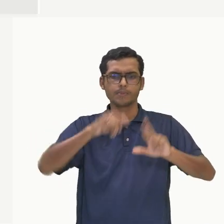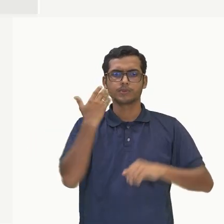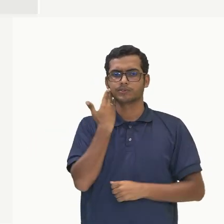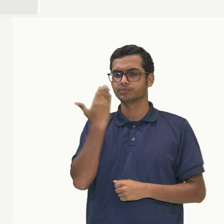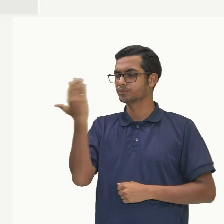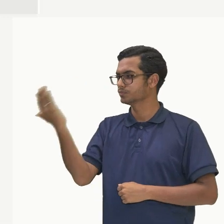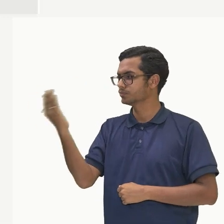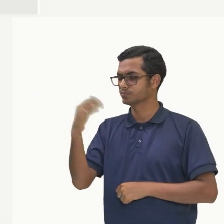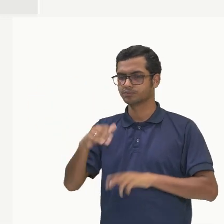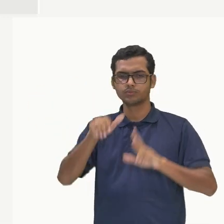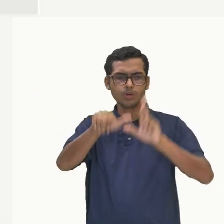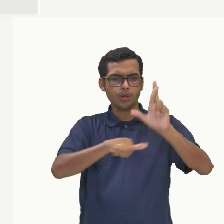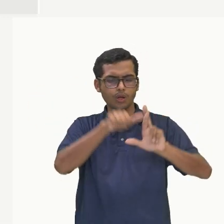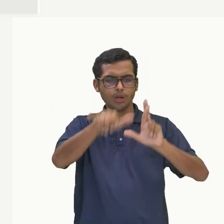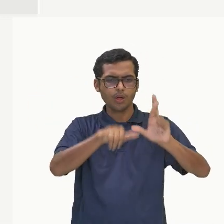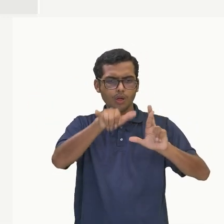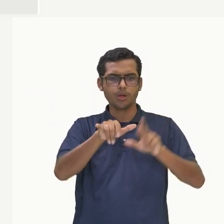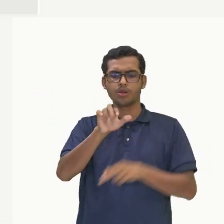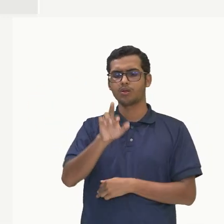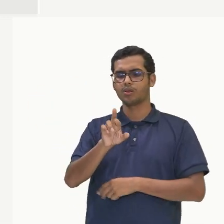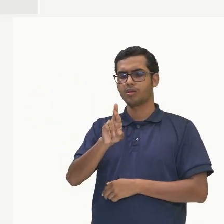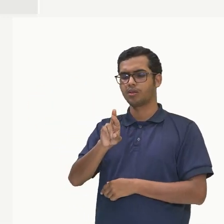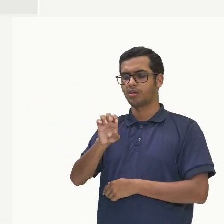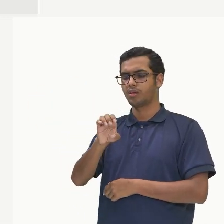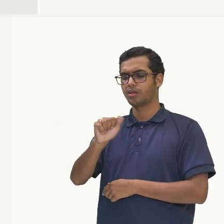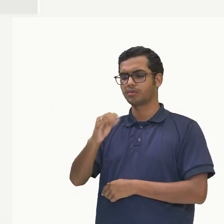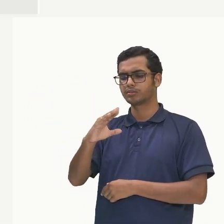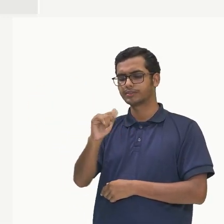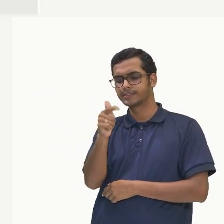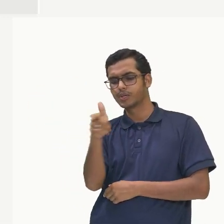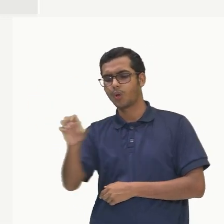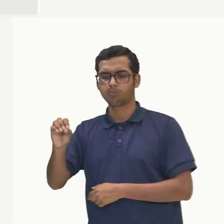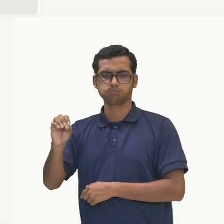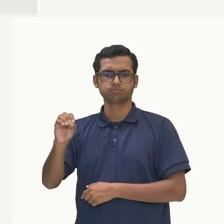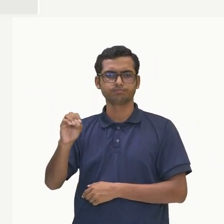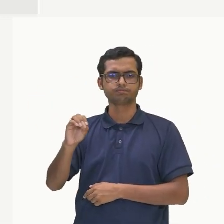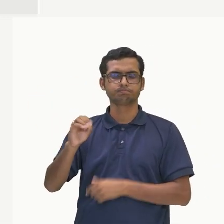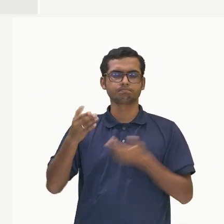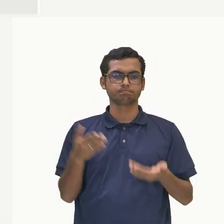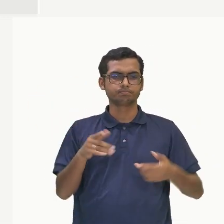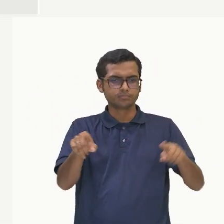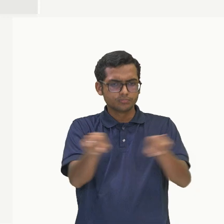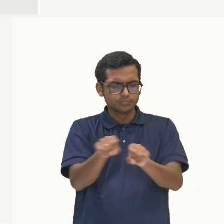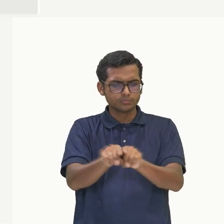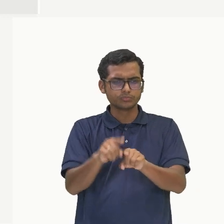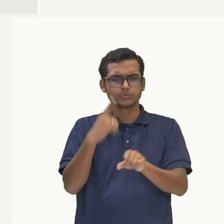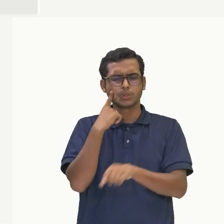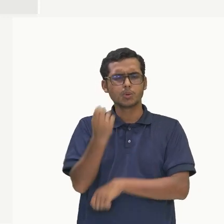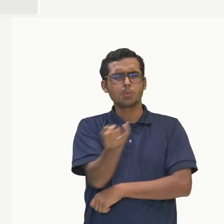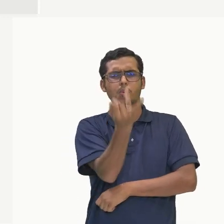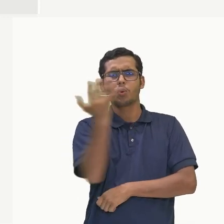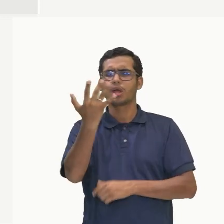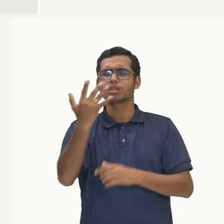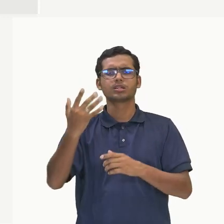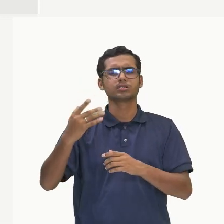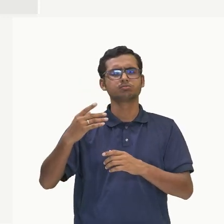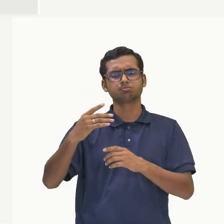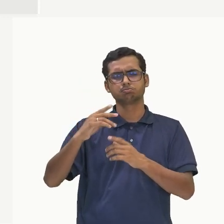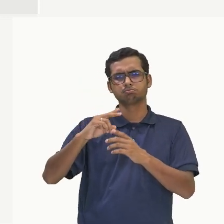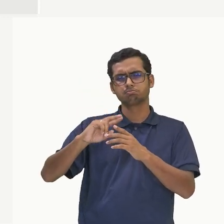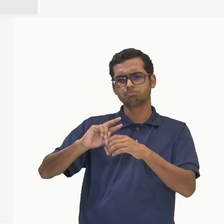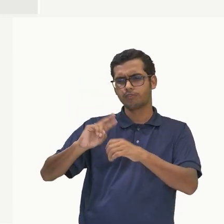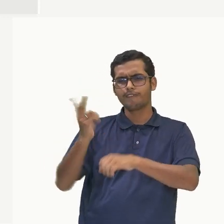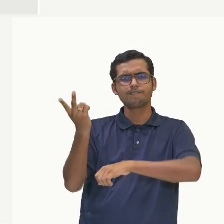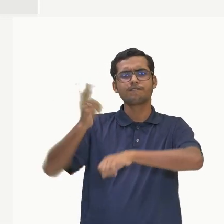1, você consegue ver que ele aumentou. Mas aumentou quantas vezes? Se eu fosse pegar um número que multiplica com 2, que